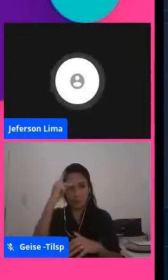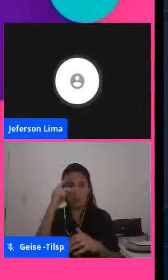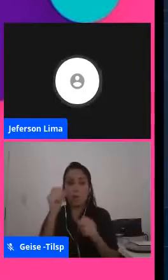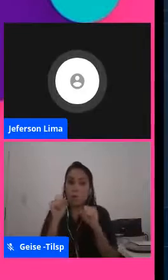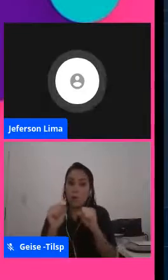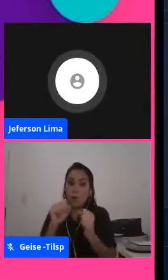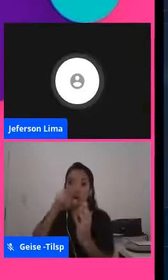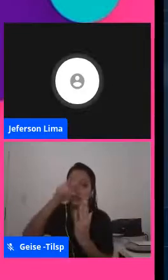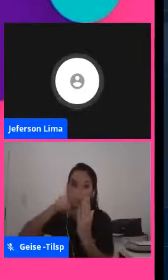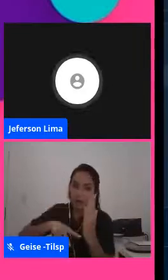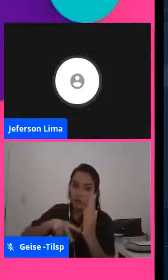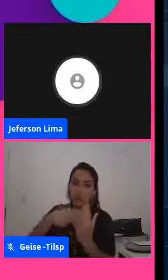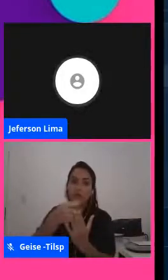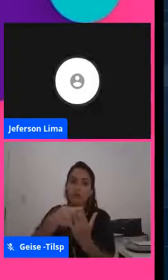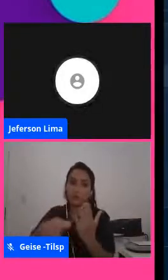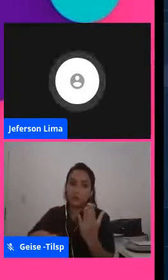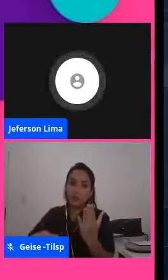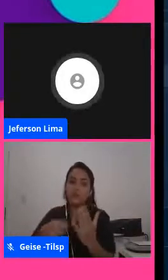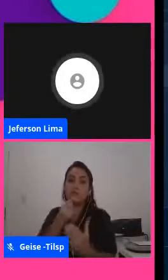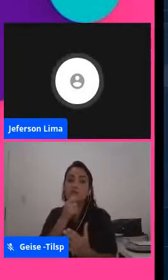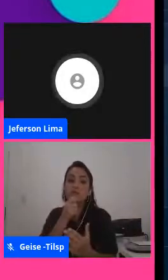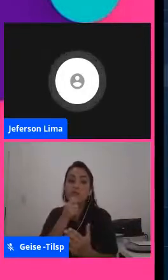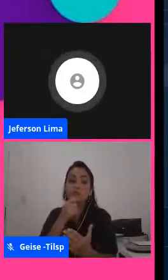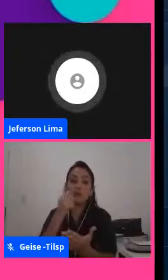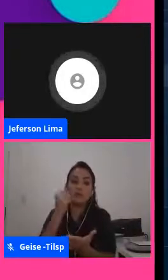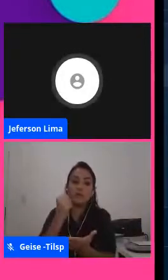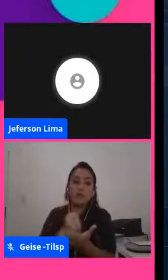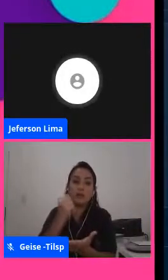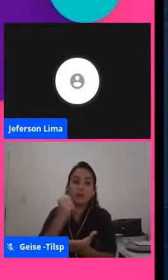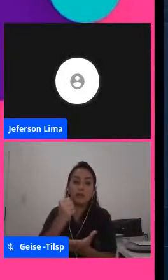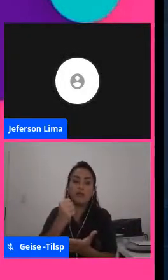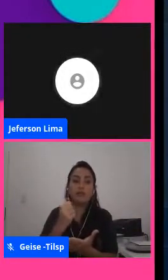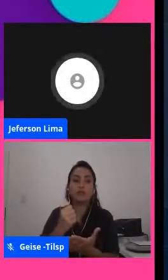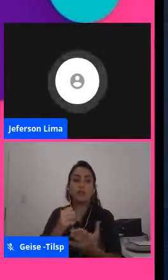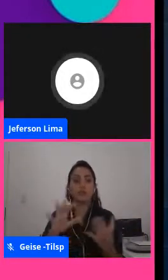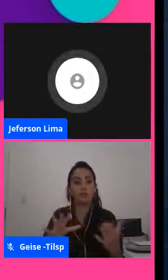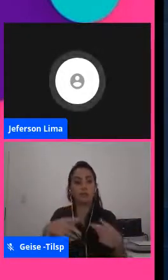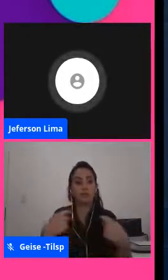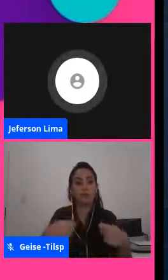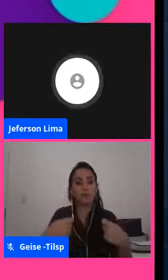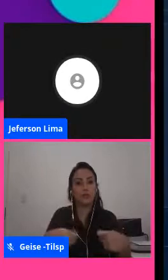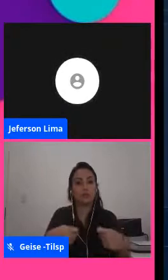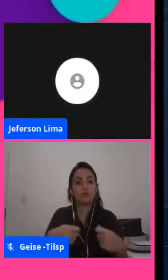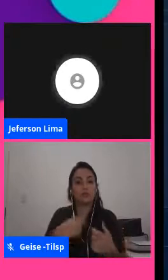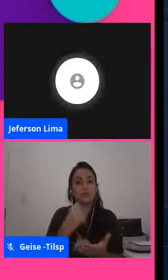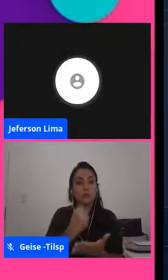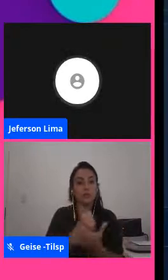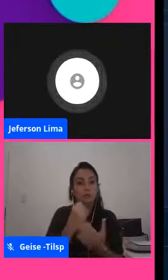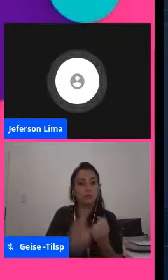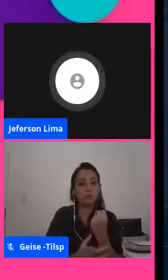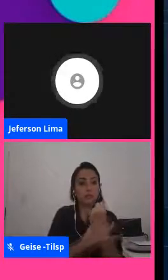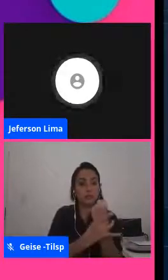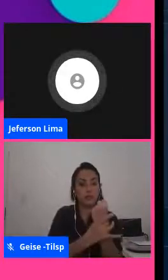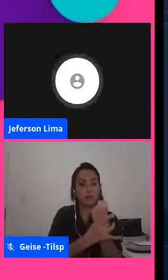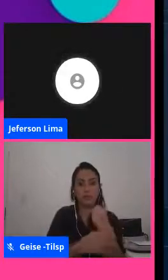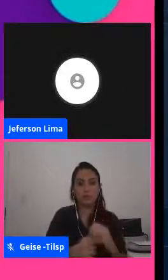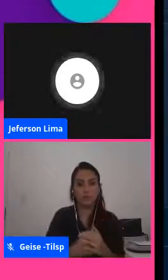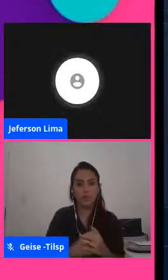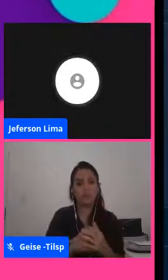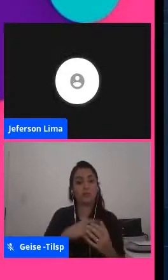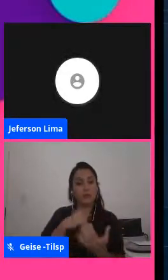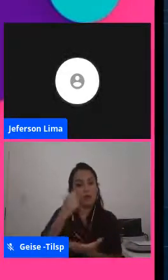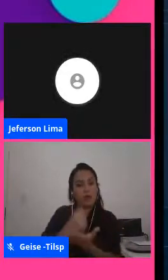O método correto de fazer isso aí é você instanciando a autenticação. Se tem autenticação por vários